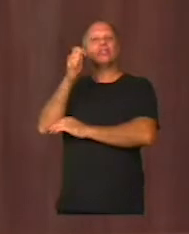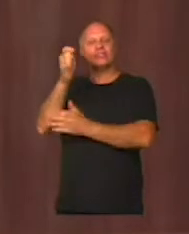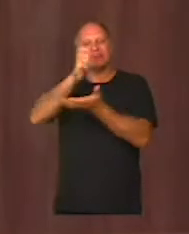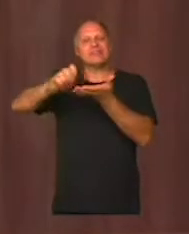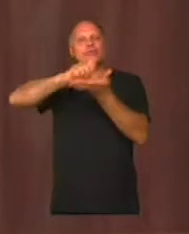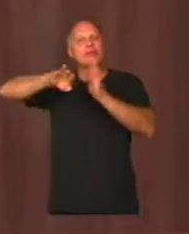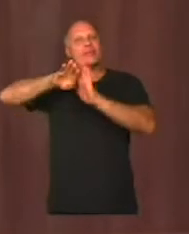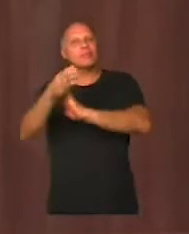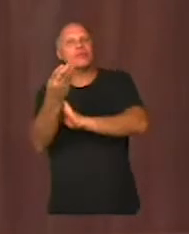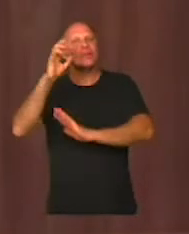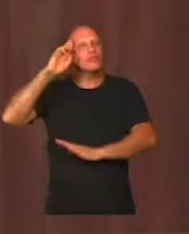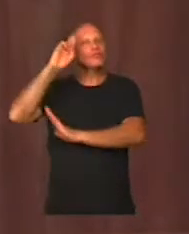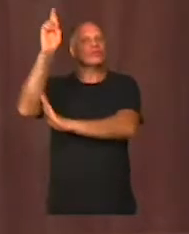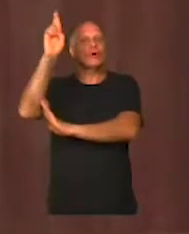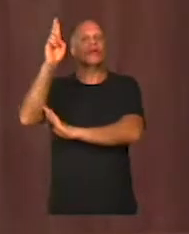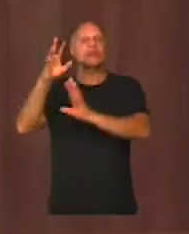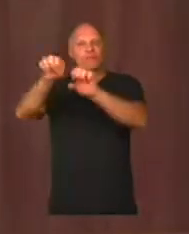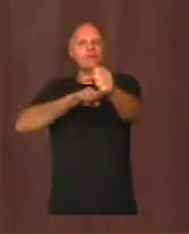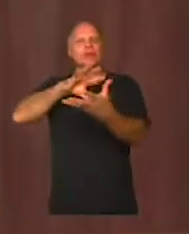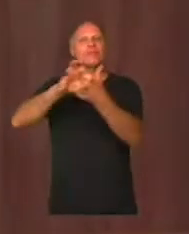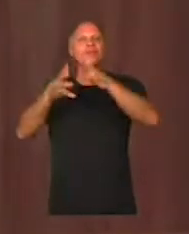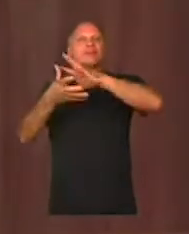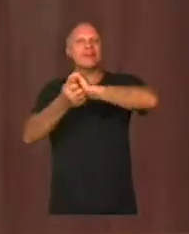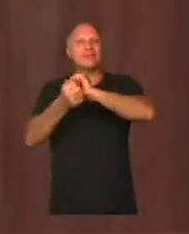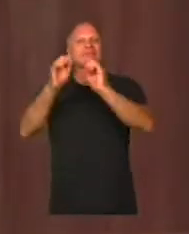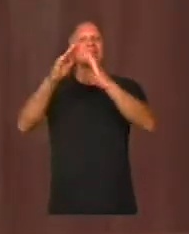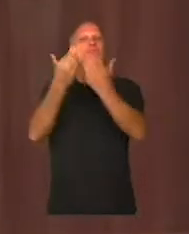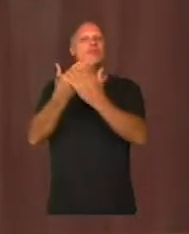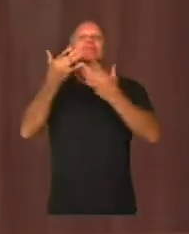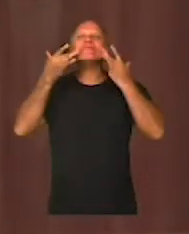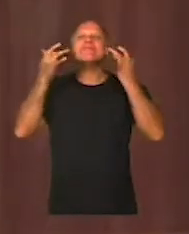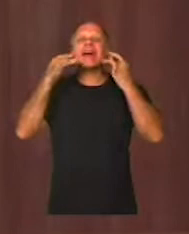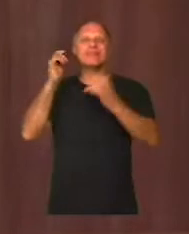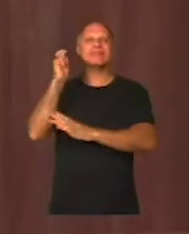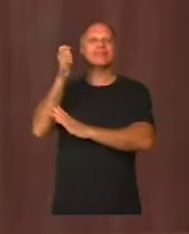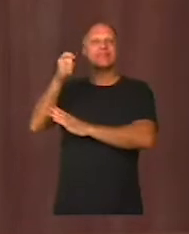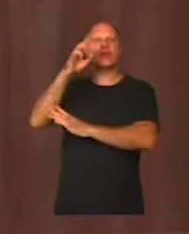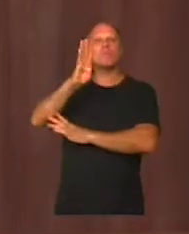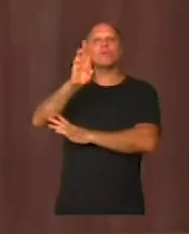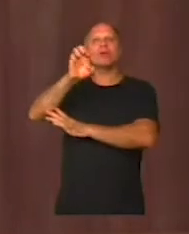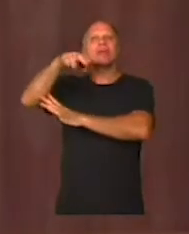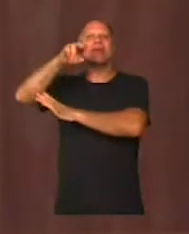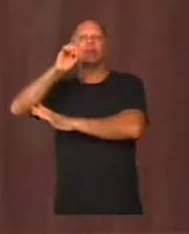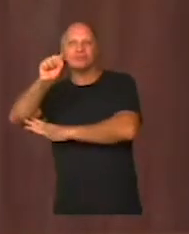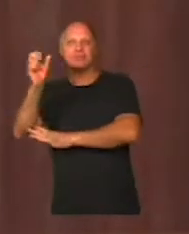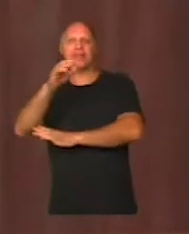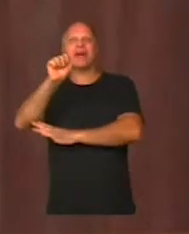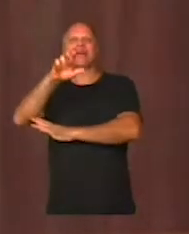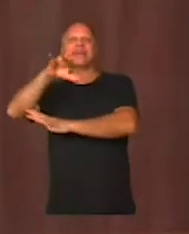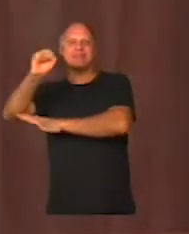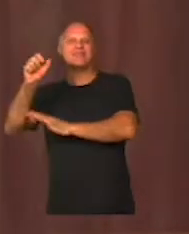adaptador e diretor, formado em artes cênicas pela Escola de Teatro de Buenos Aires, Argentina, desde 2015,